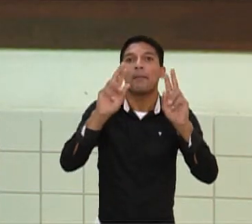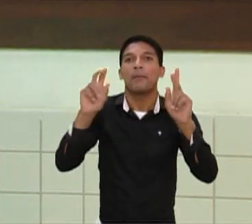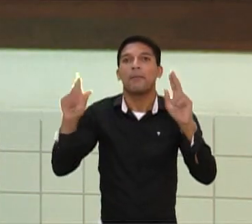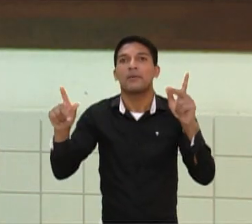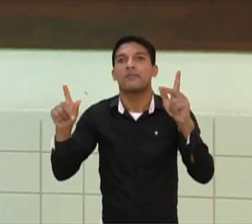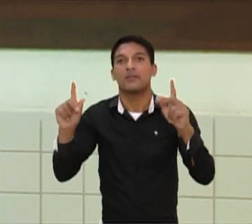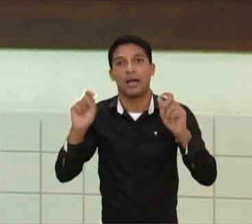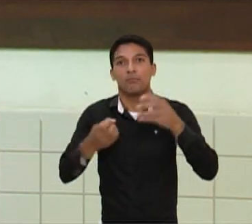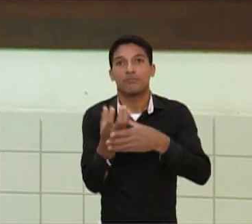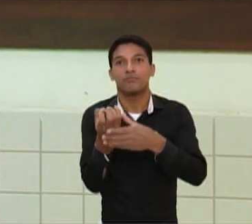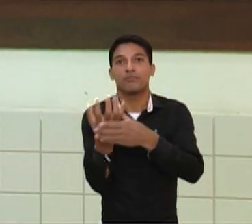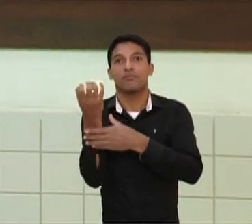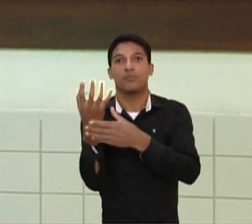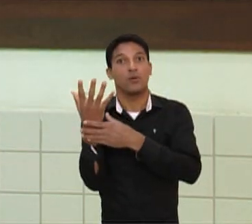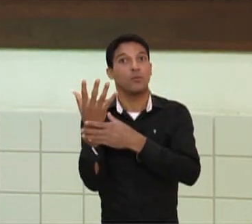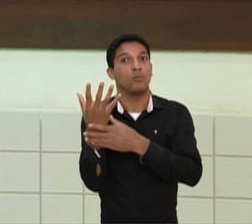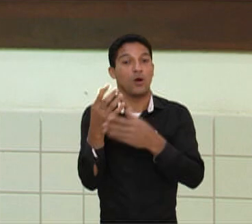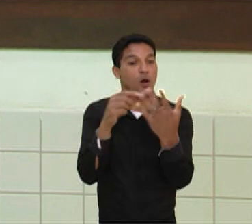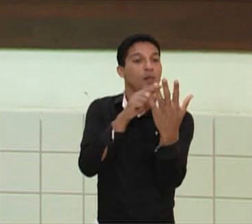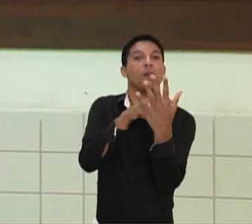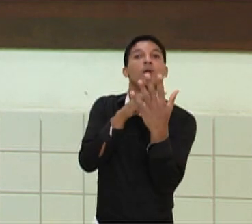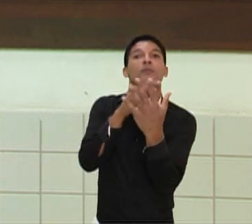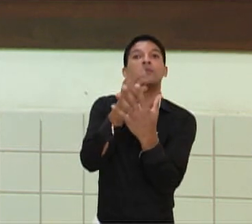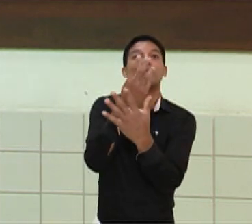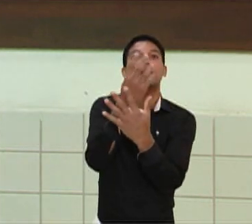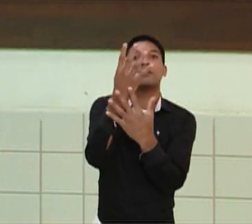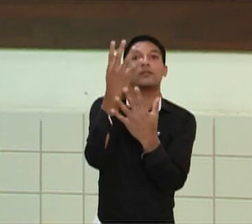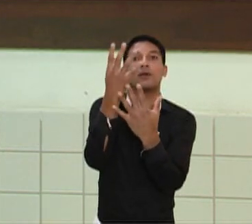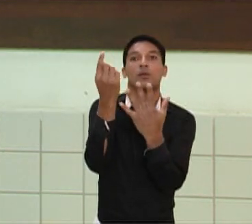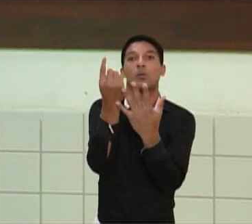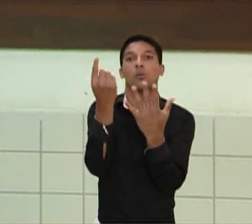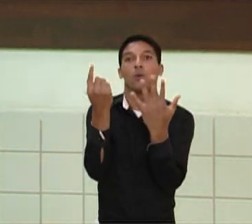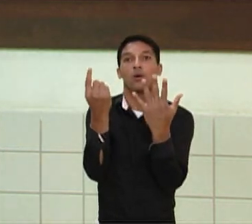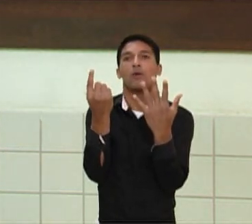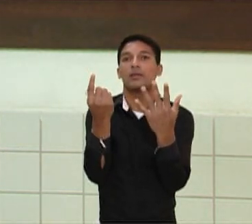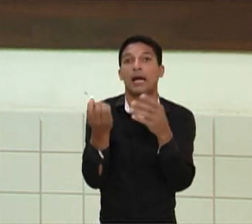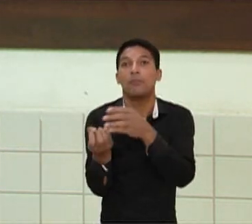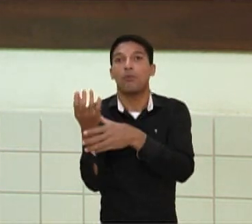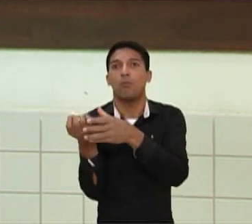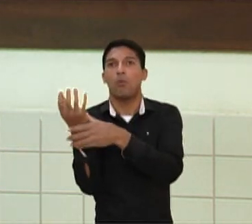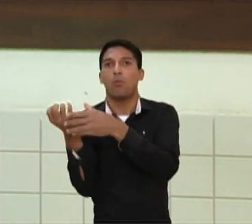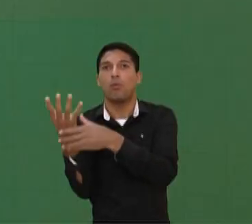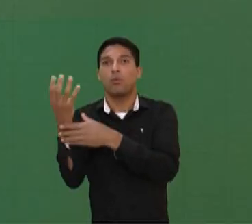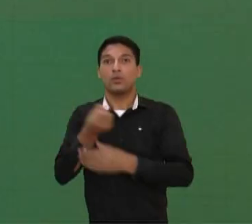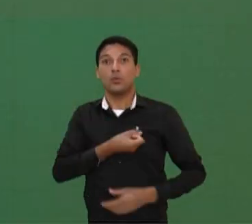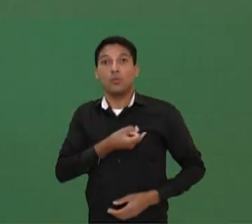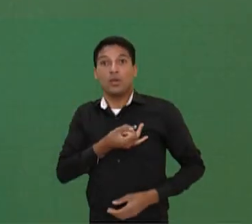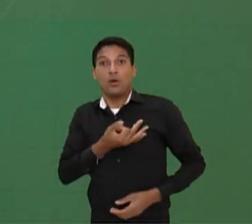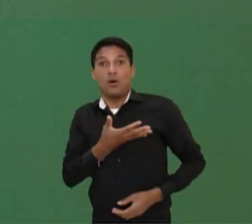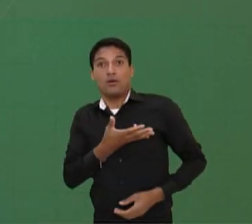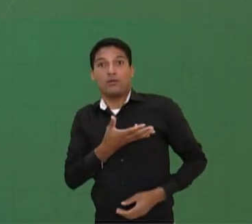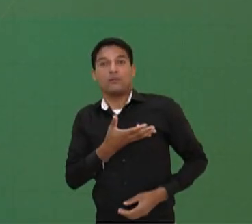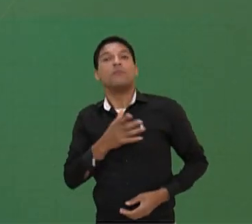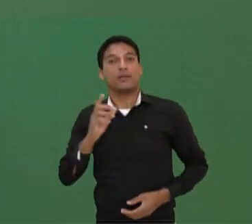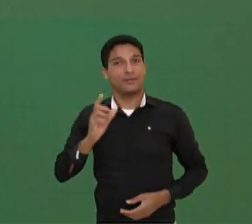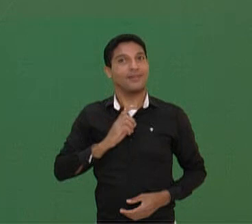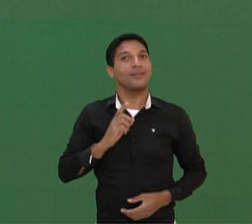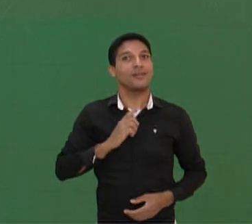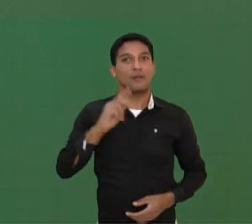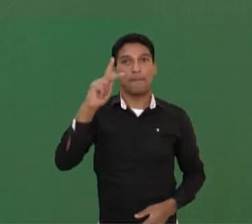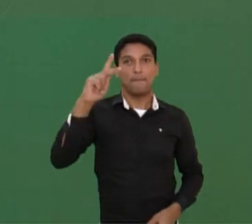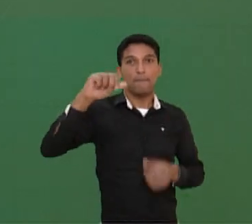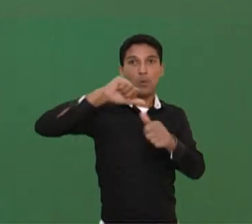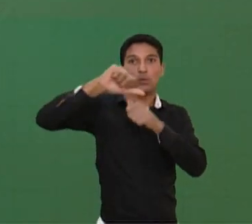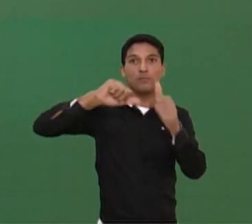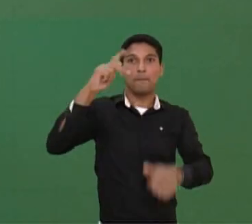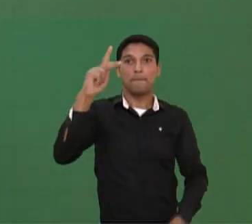permutando os algarismos 3, 4, 4, 1, 1 e 1, tá? Nós temos um caso aqui de permutação com repetição, porque nós